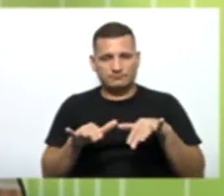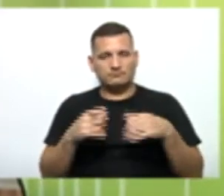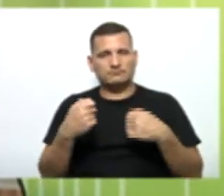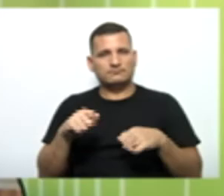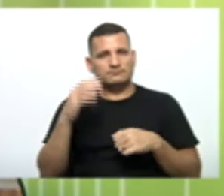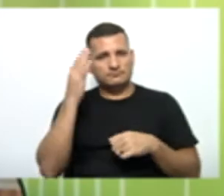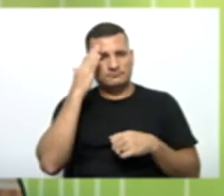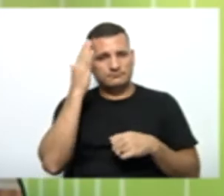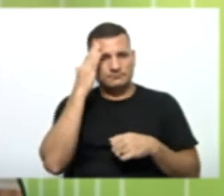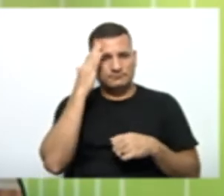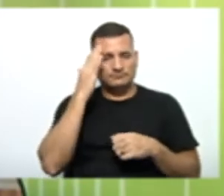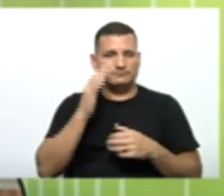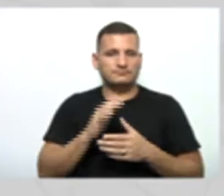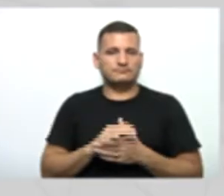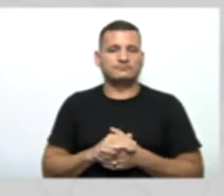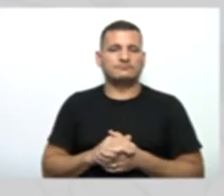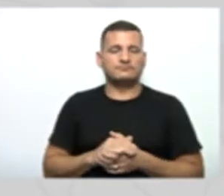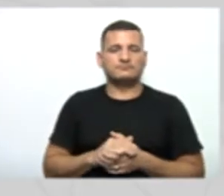ó, esses vão ser